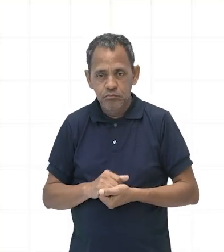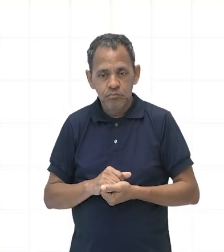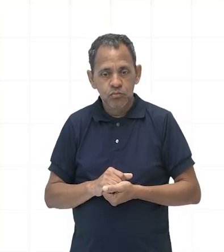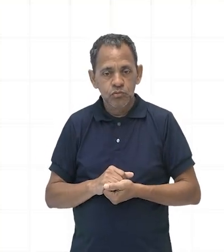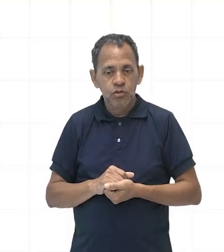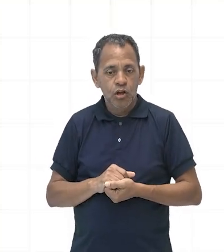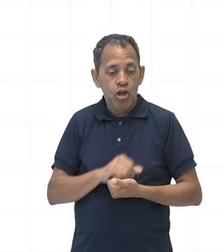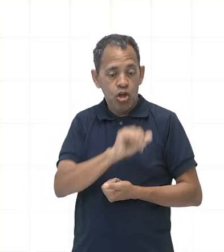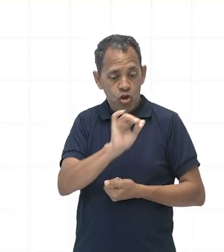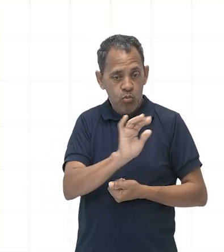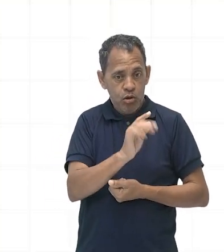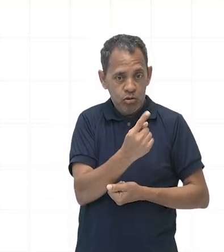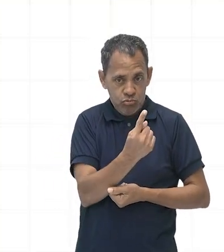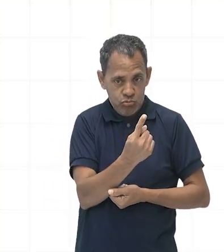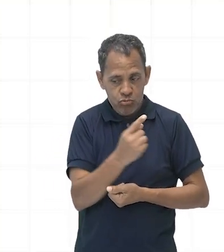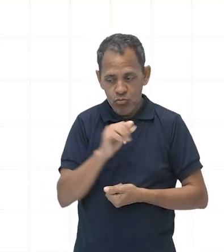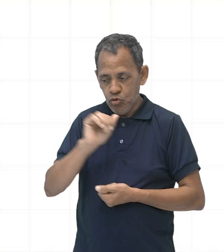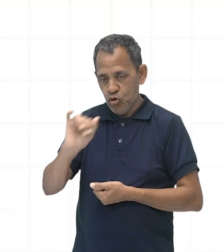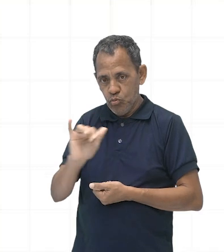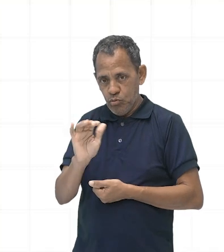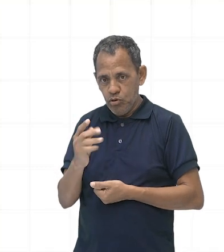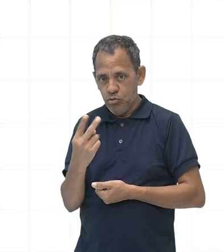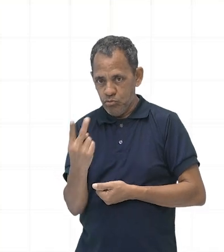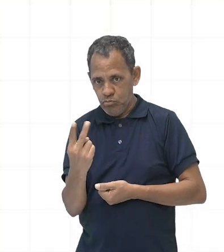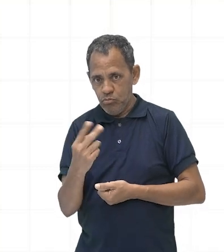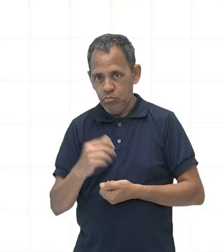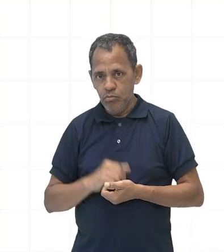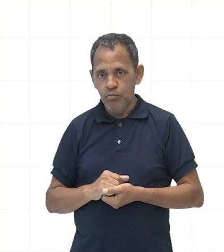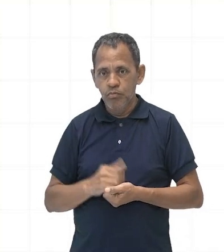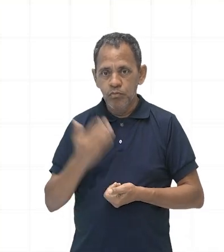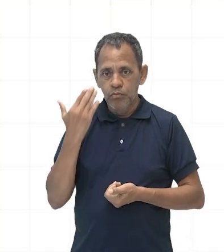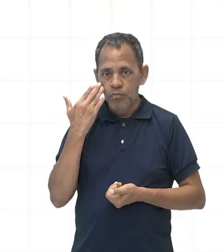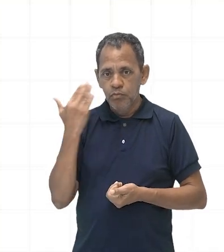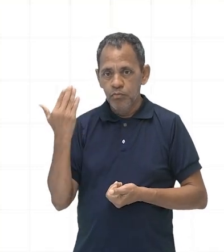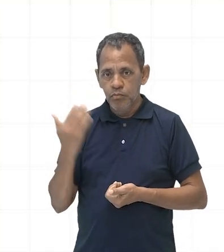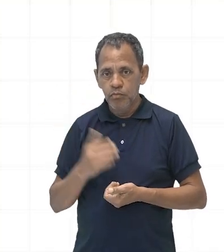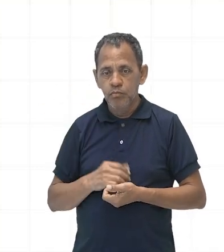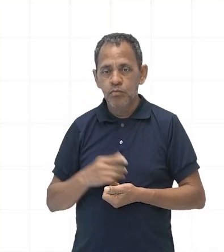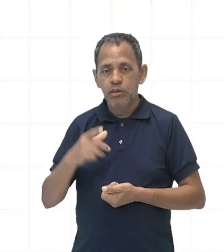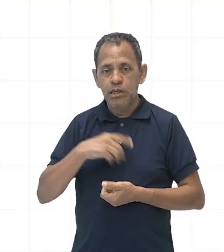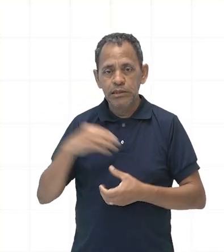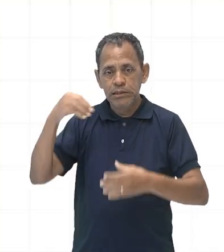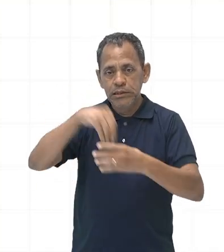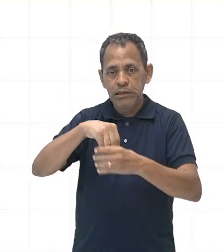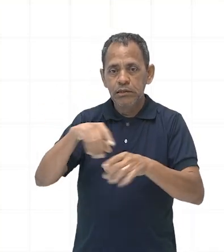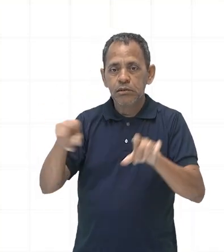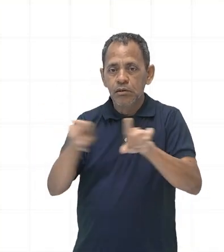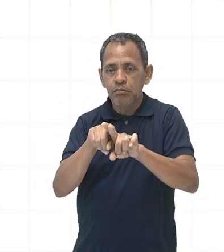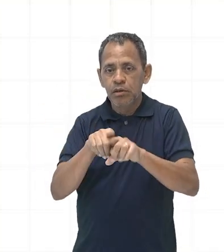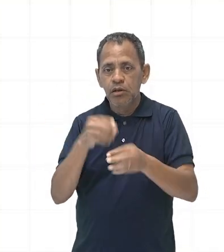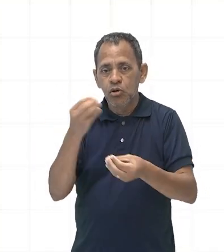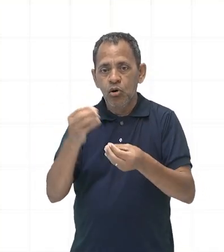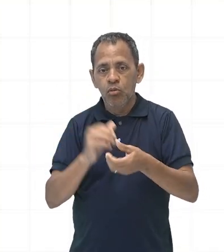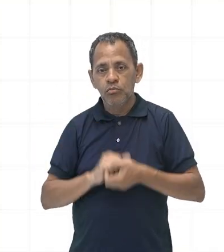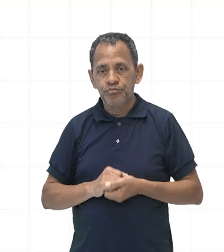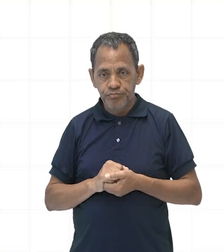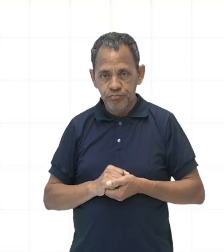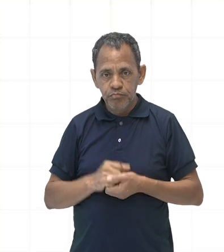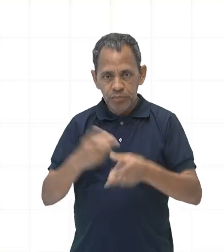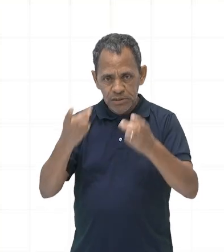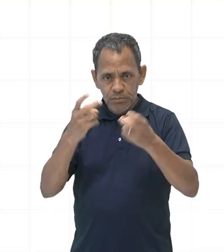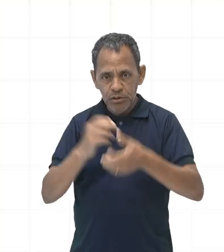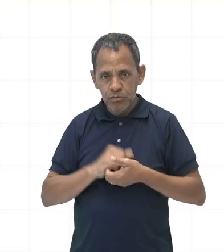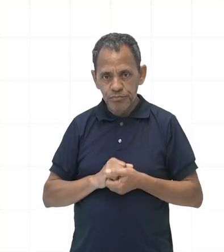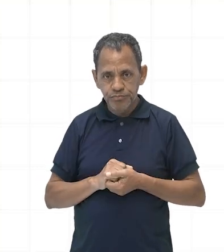mas observe que é exatamente essa figura aqui, ó, ela vai caber aqui, embaixo, porque